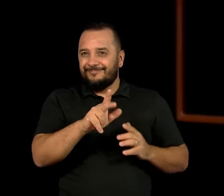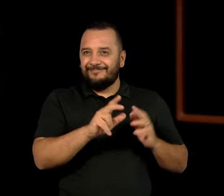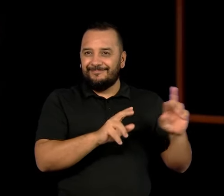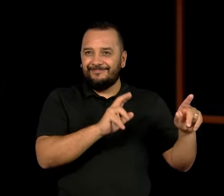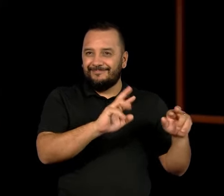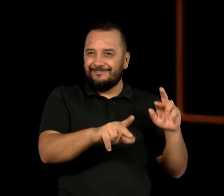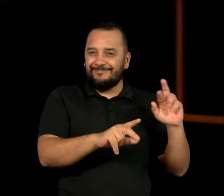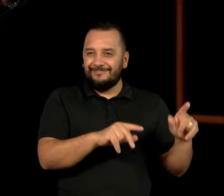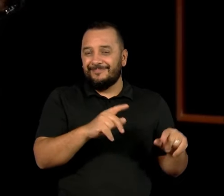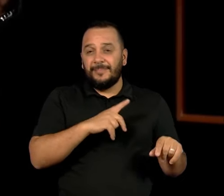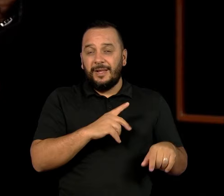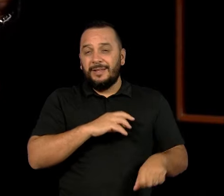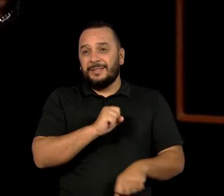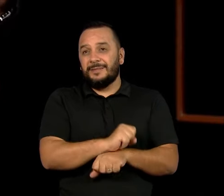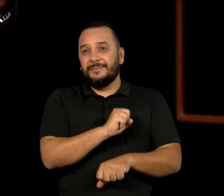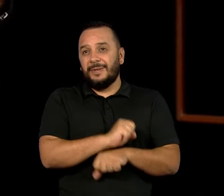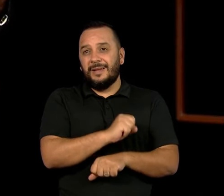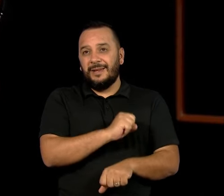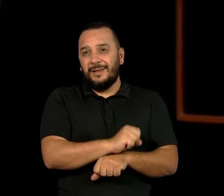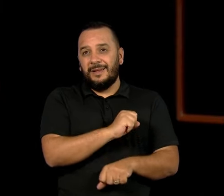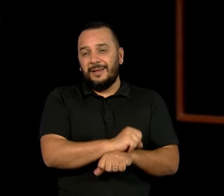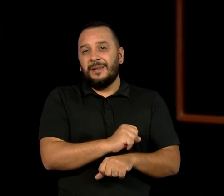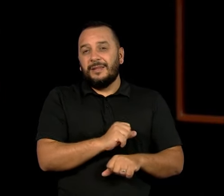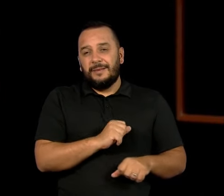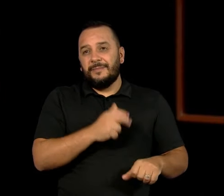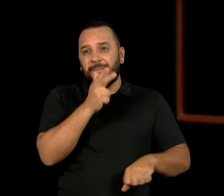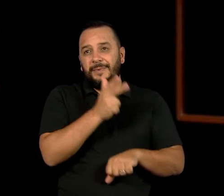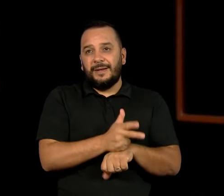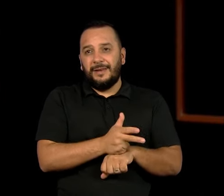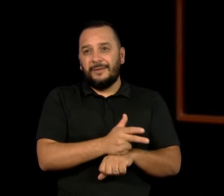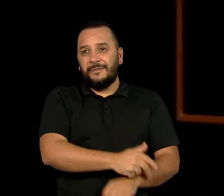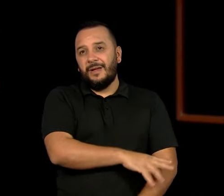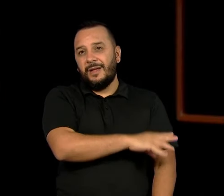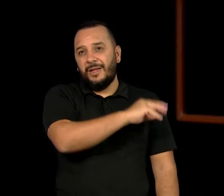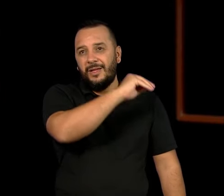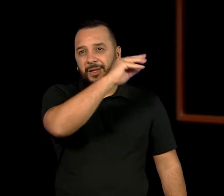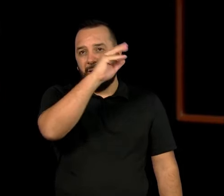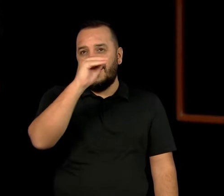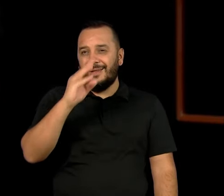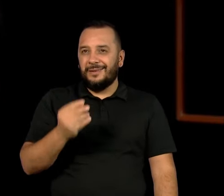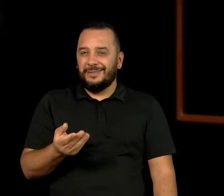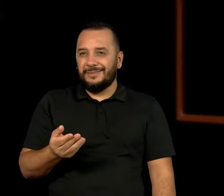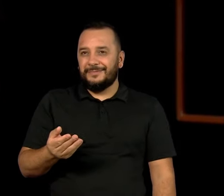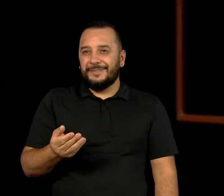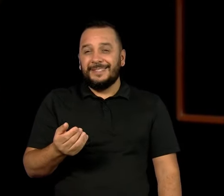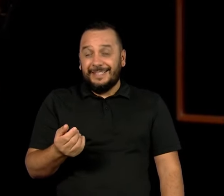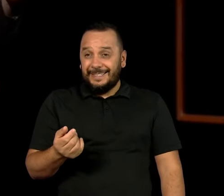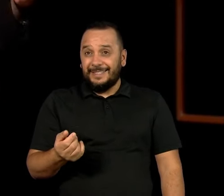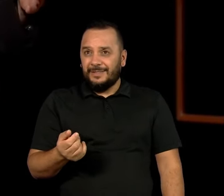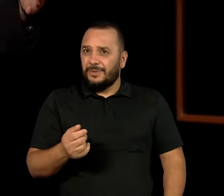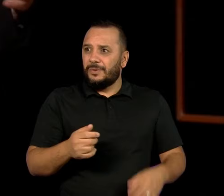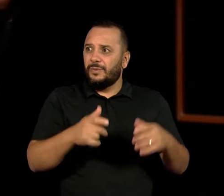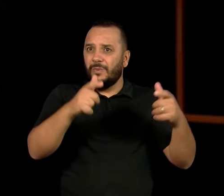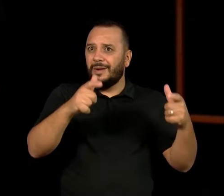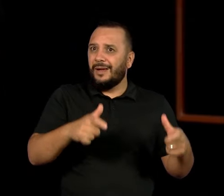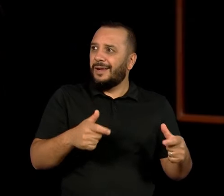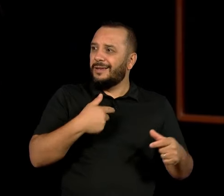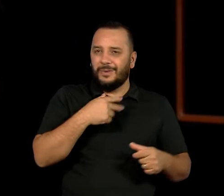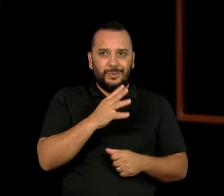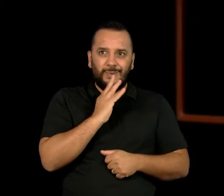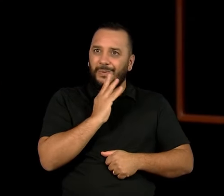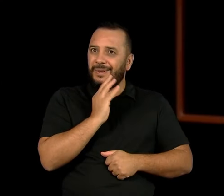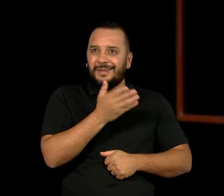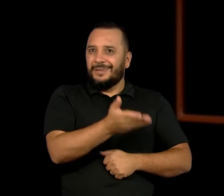e uma espera muito grande nos estúdios, que era tudo um terreno desconhecido para mim,